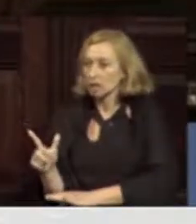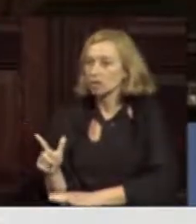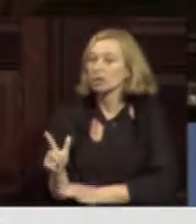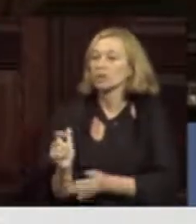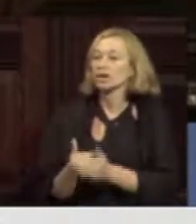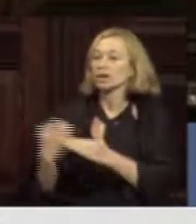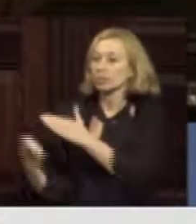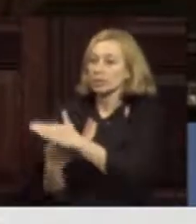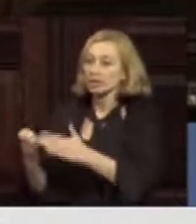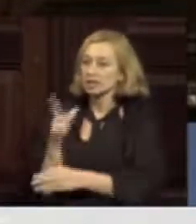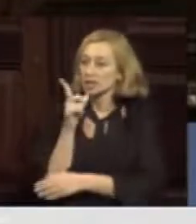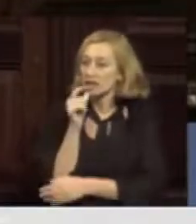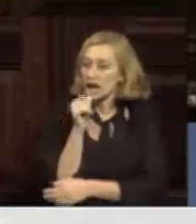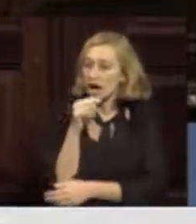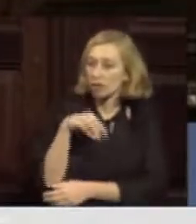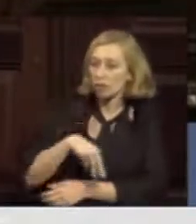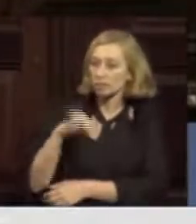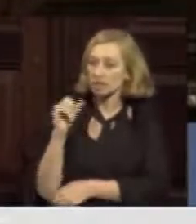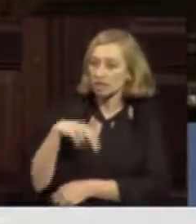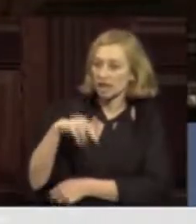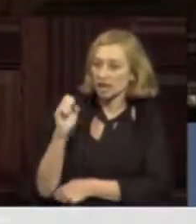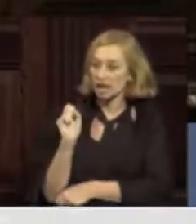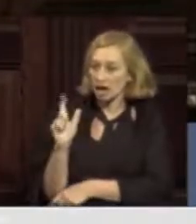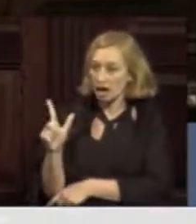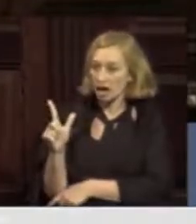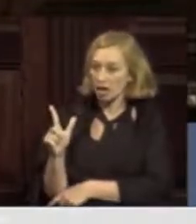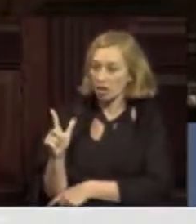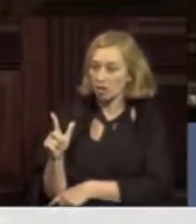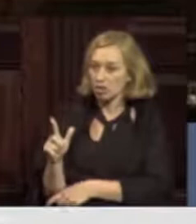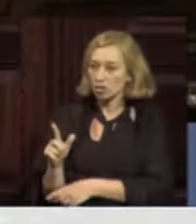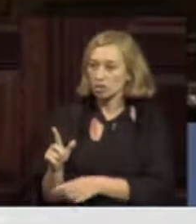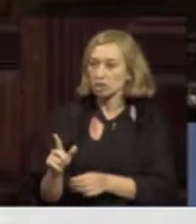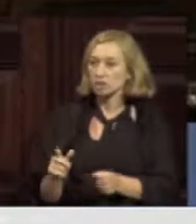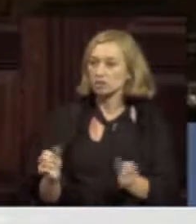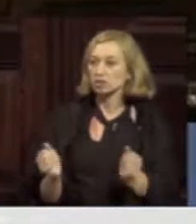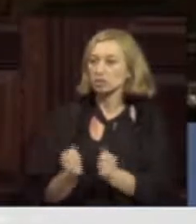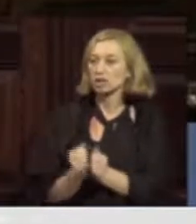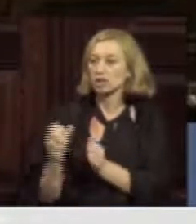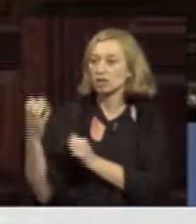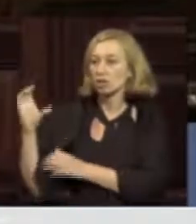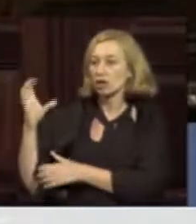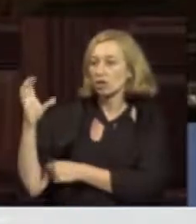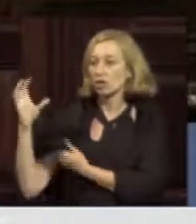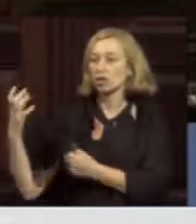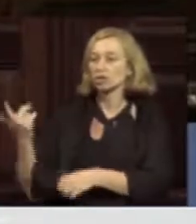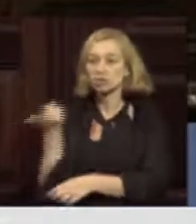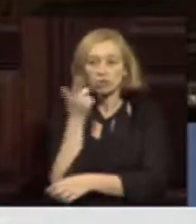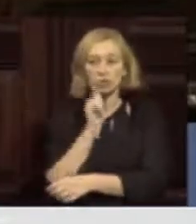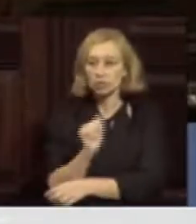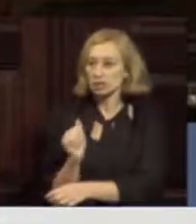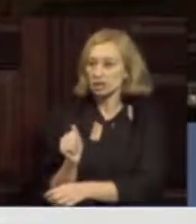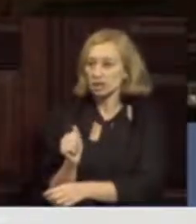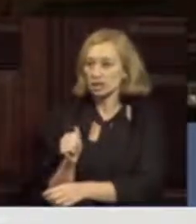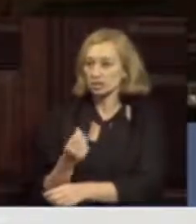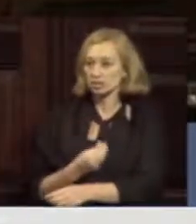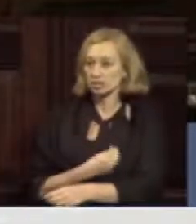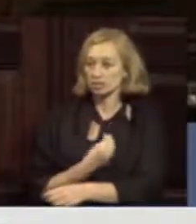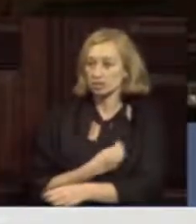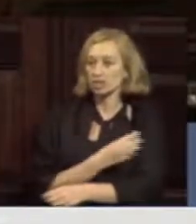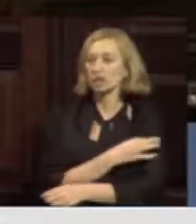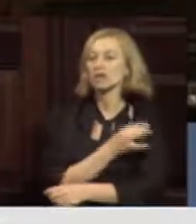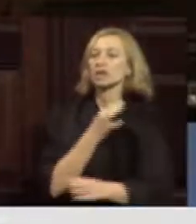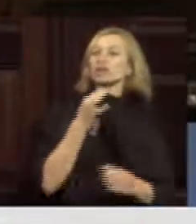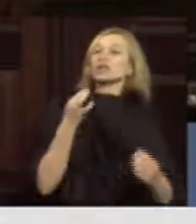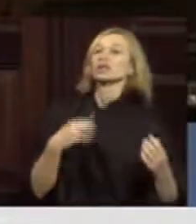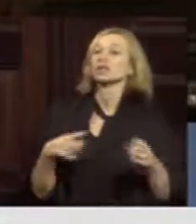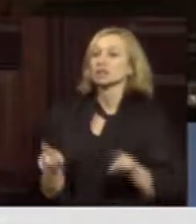mineral que estão sendo hoje absorvidas pela Coca-Cola, porque elas não conseguem se sustentar. É preciso dar incentivos